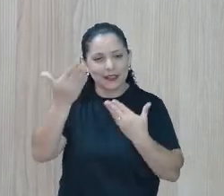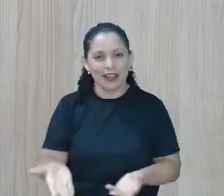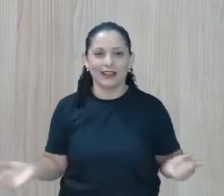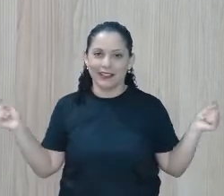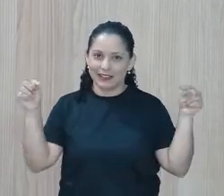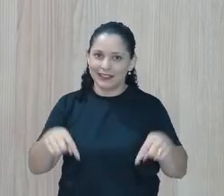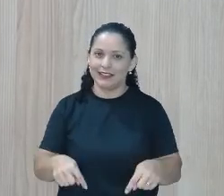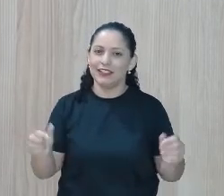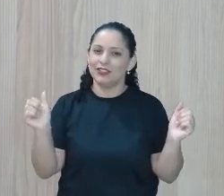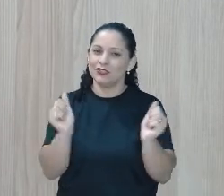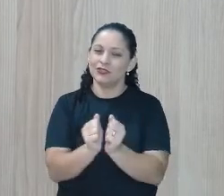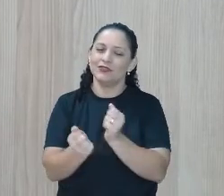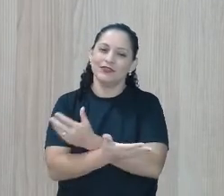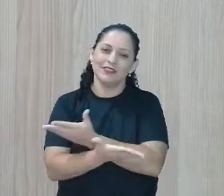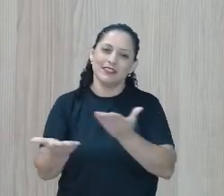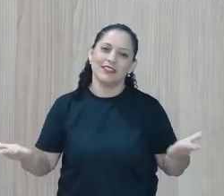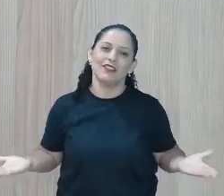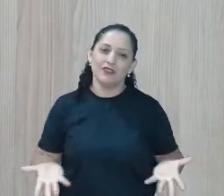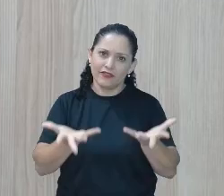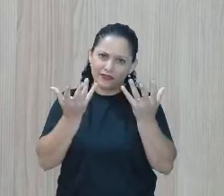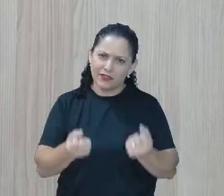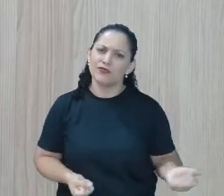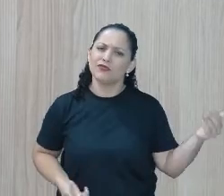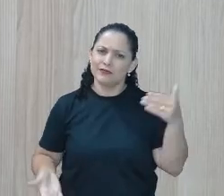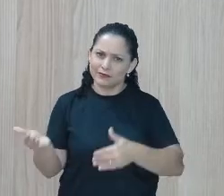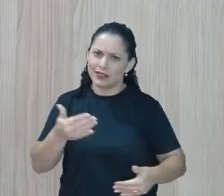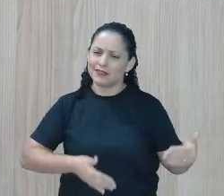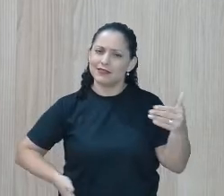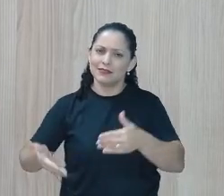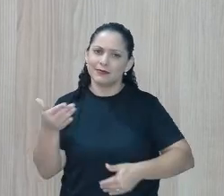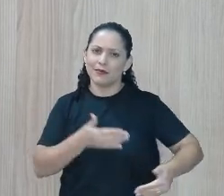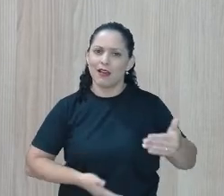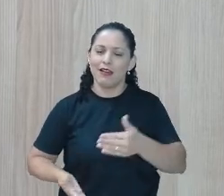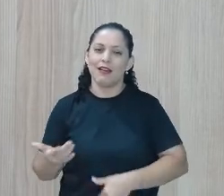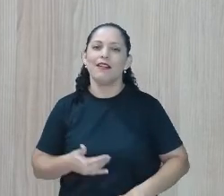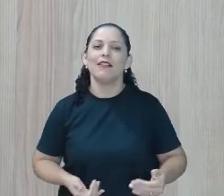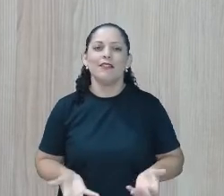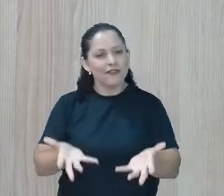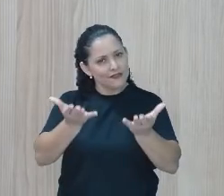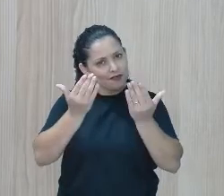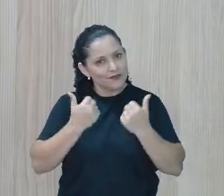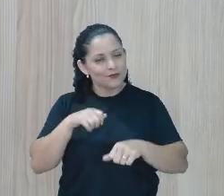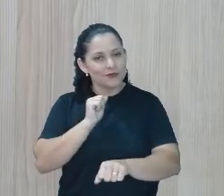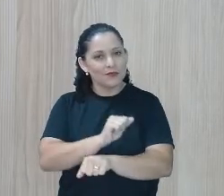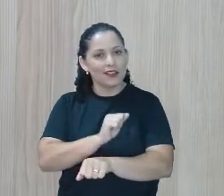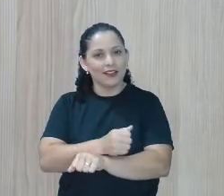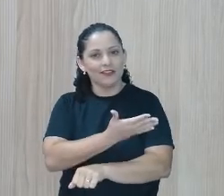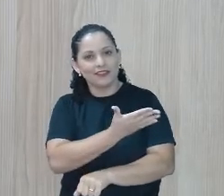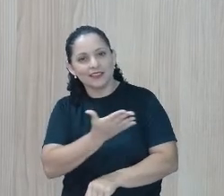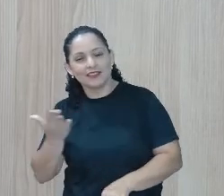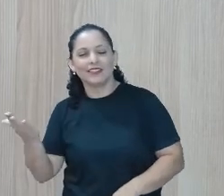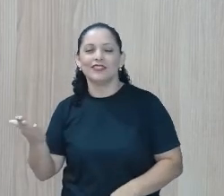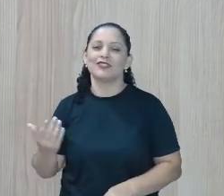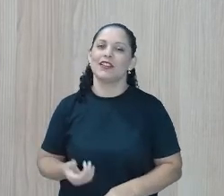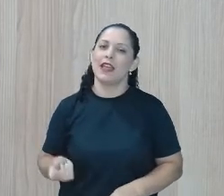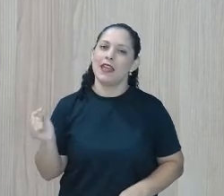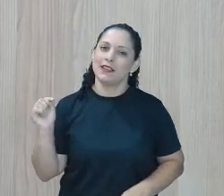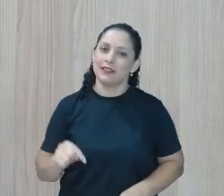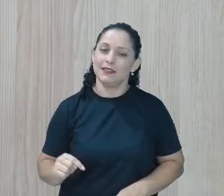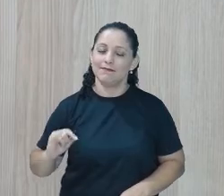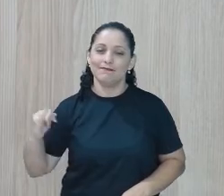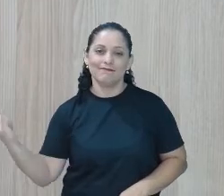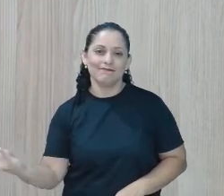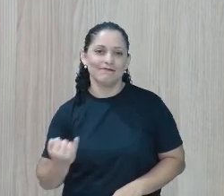por estar aqui com vocês. Pessoal, vamos participar mais, vamos se chegar. A gente está aqui esperando vocês. Isso aqui é